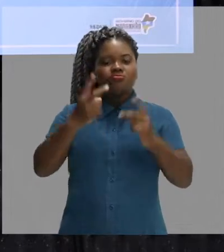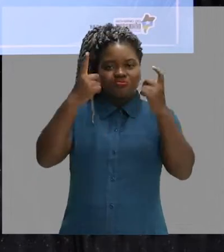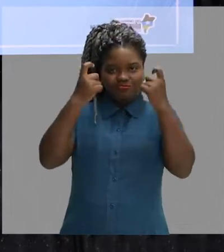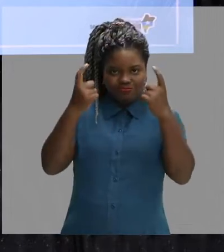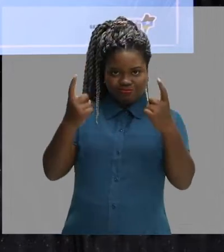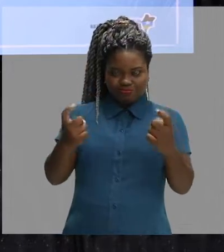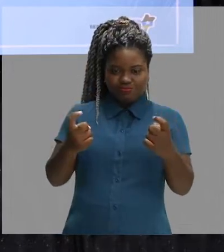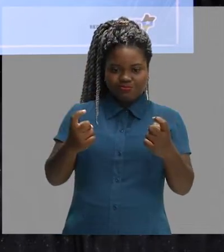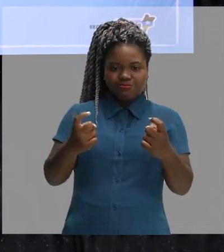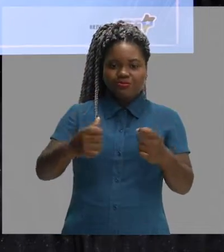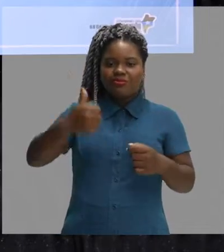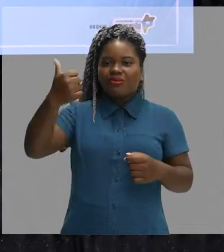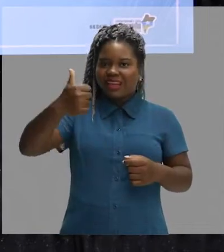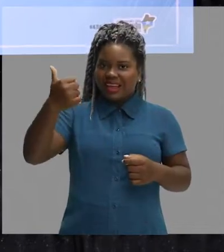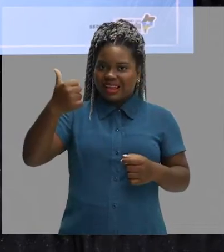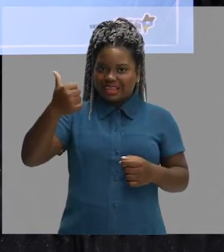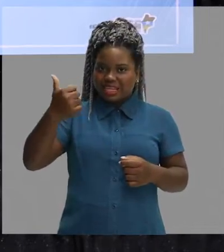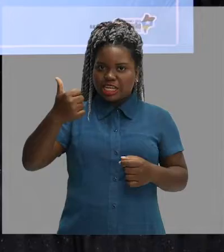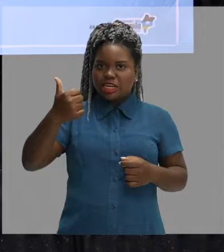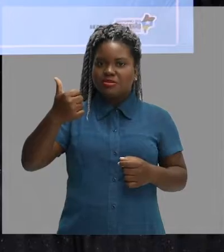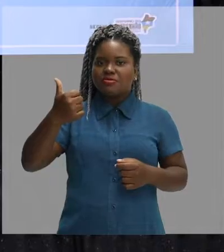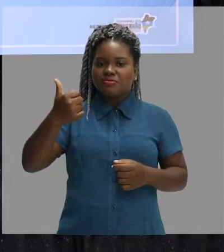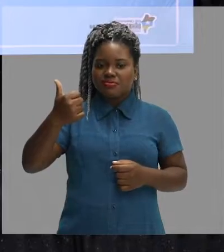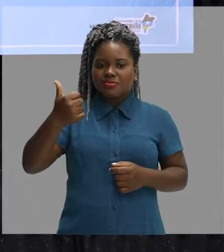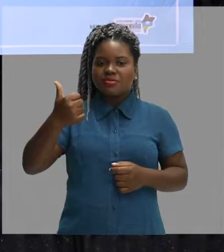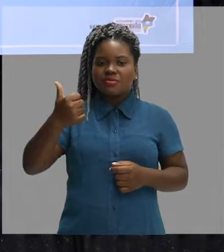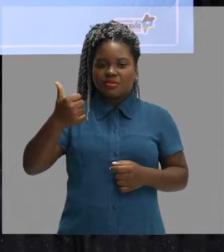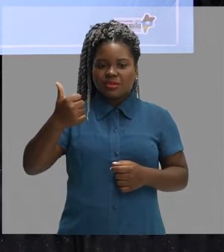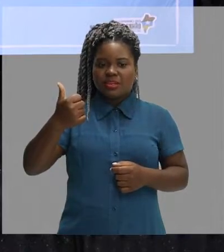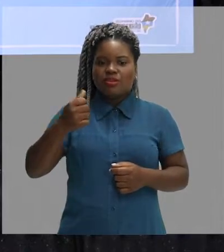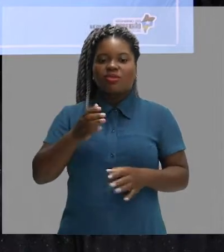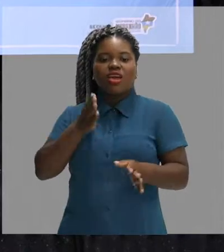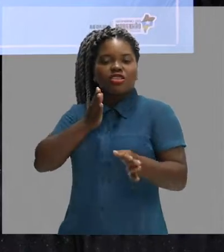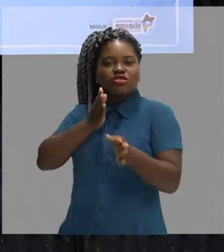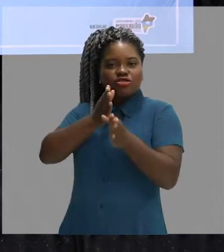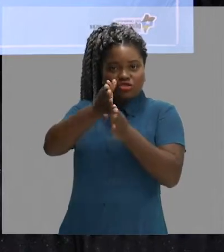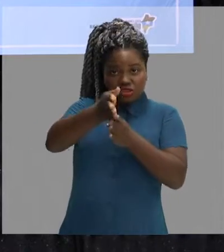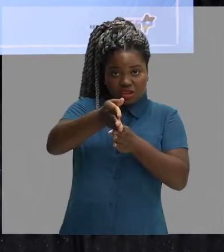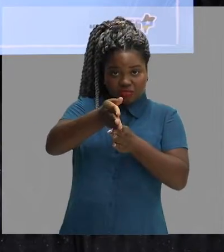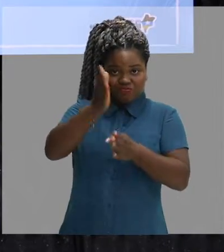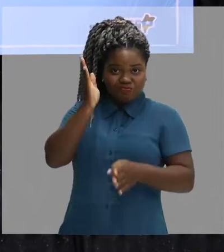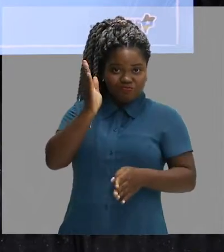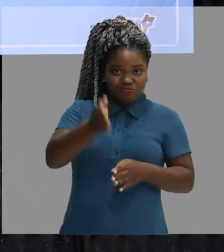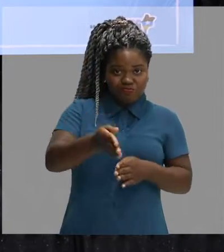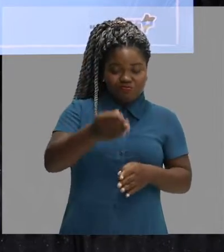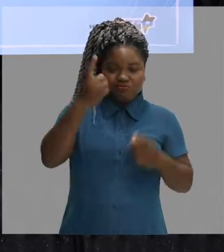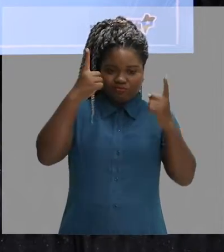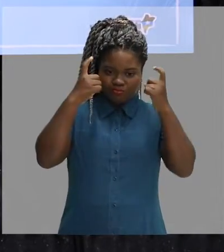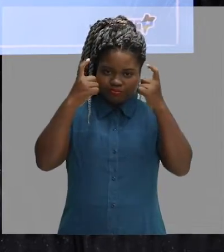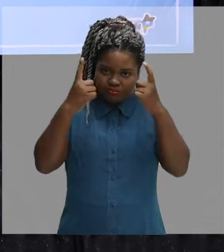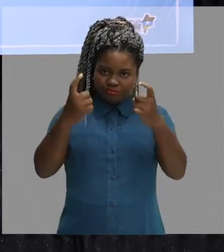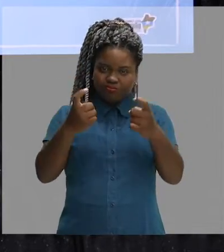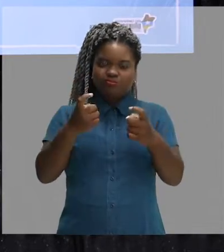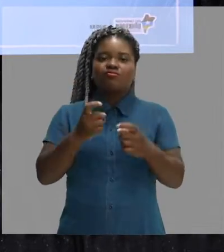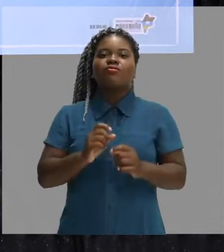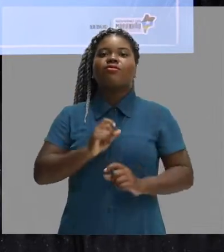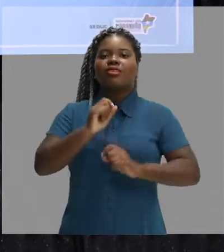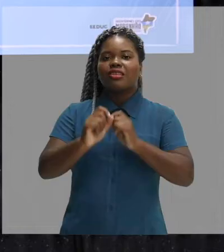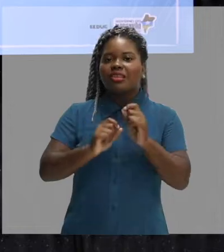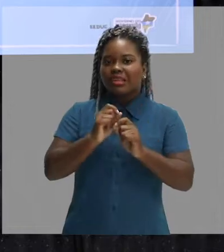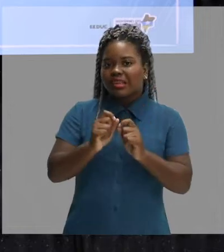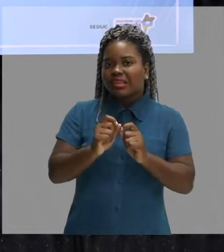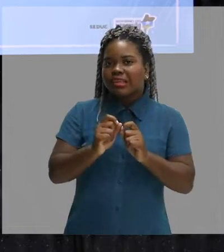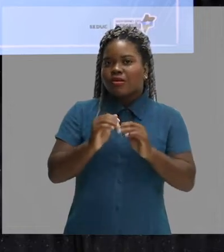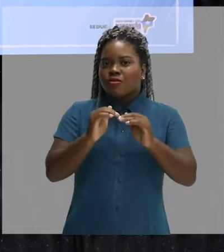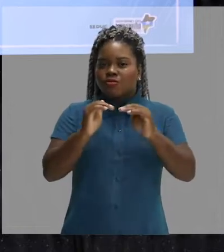primeira parte, a parte de cima, é chamada de violência direta. Atenção, viu? Violência direta é aquela que está